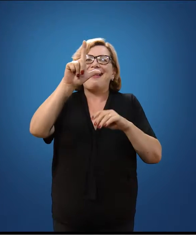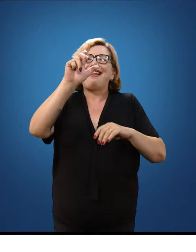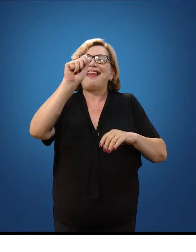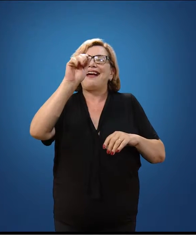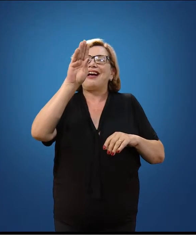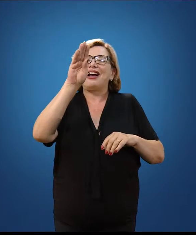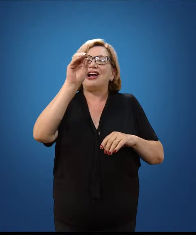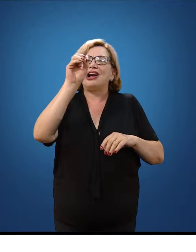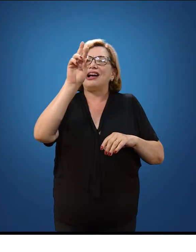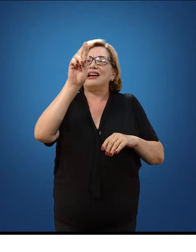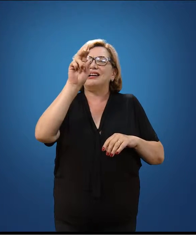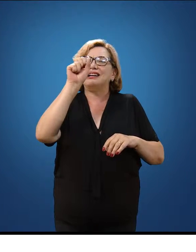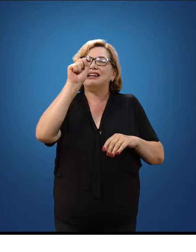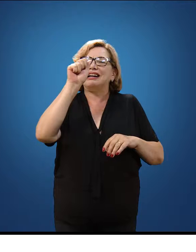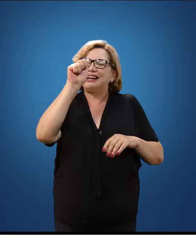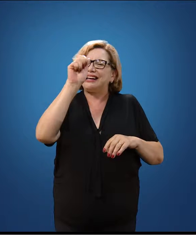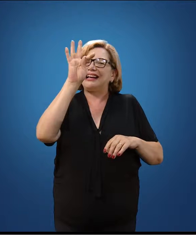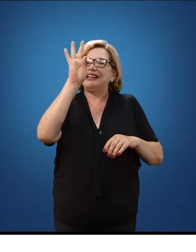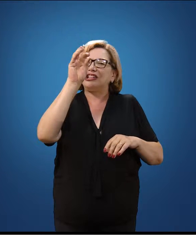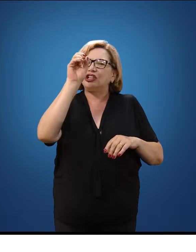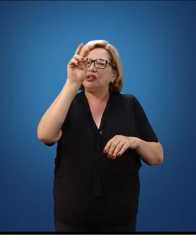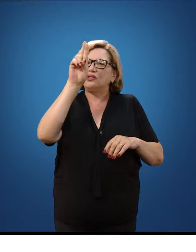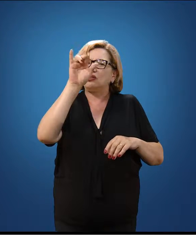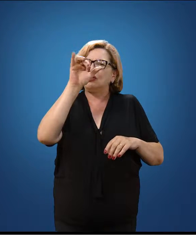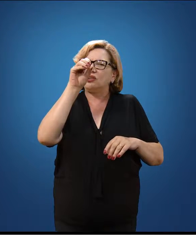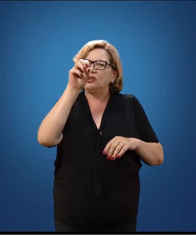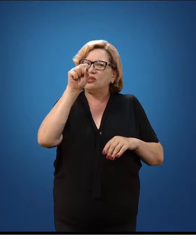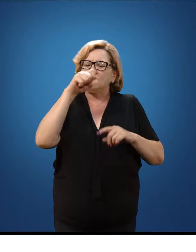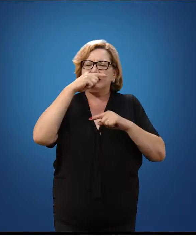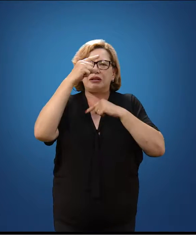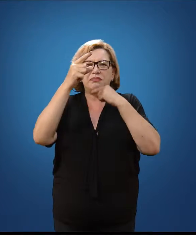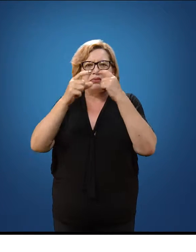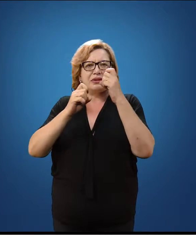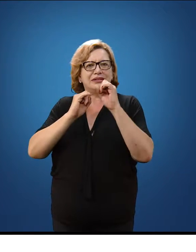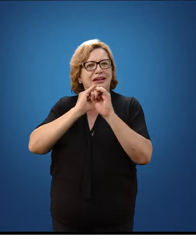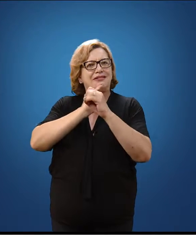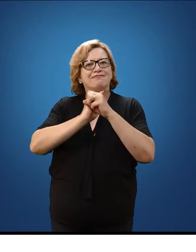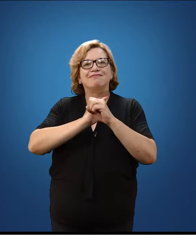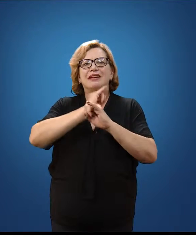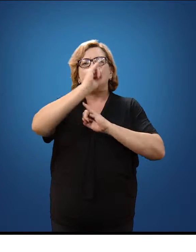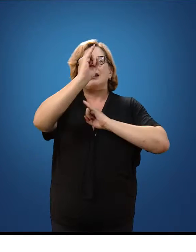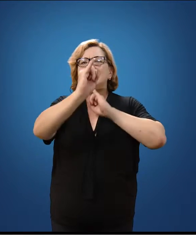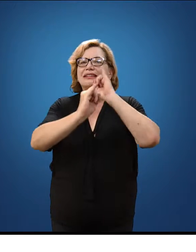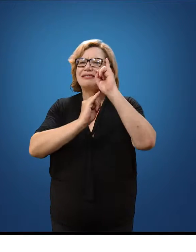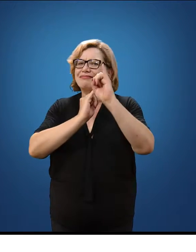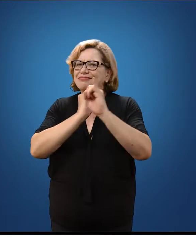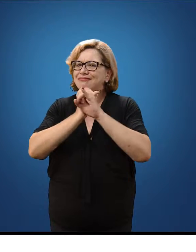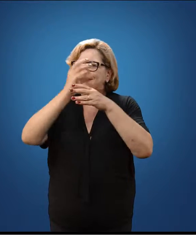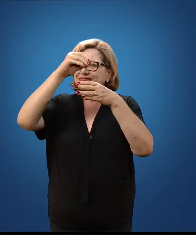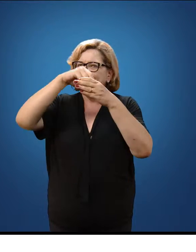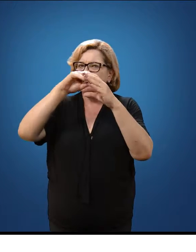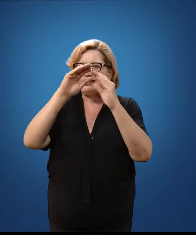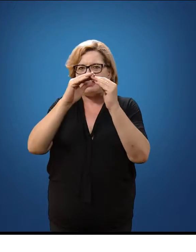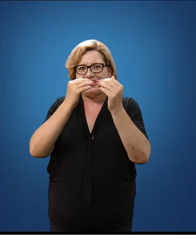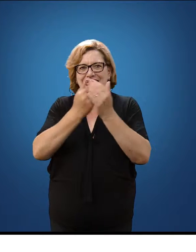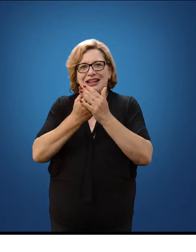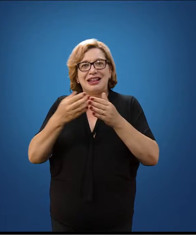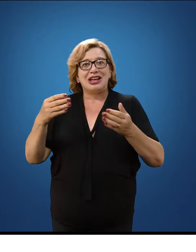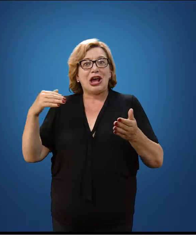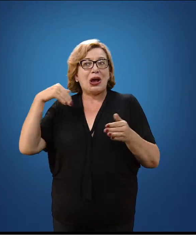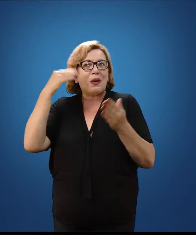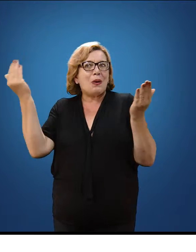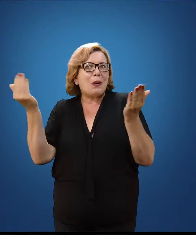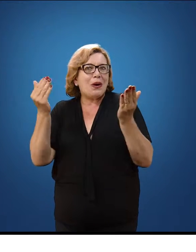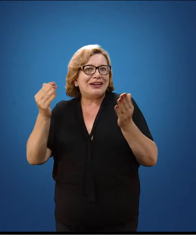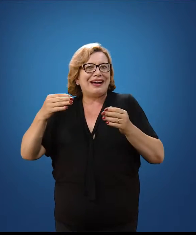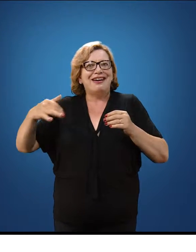laboratórios, depois a internet acabou se tornando acessível para estar dentro da casa das pessoas e, por último, o smartphone, como